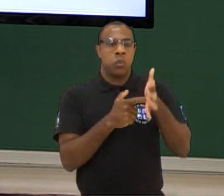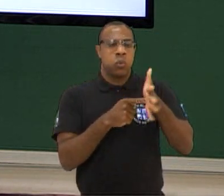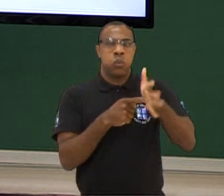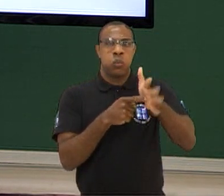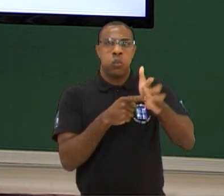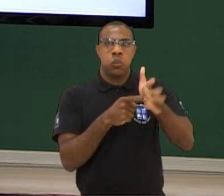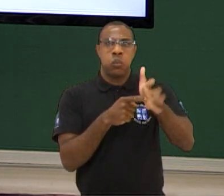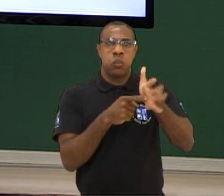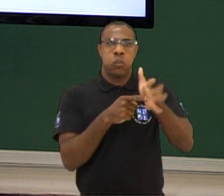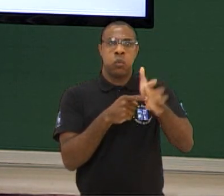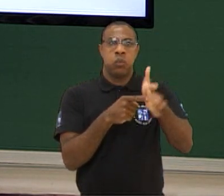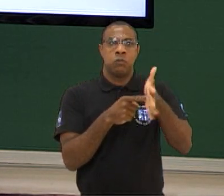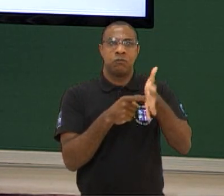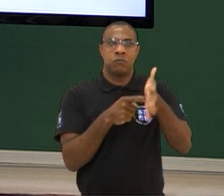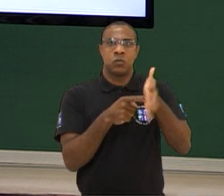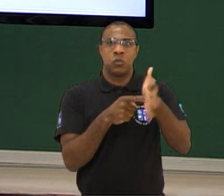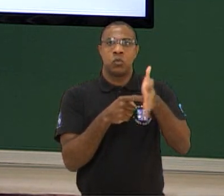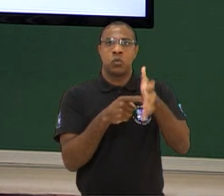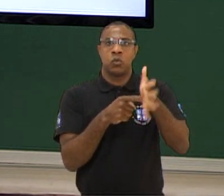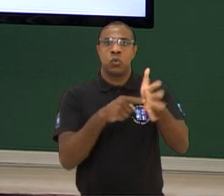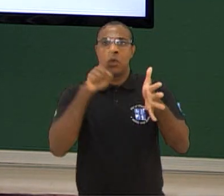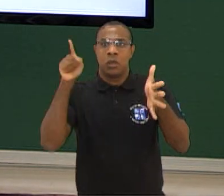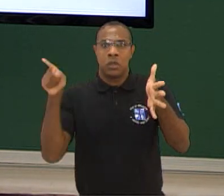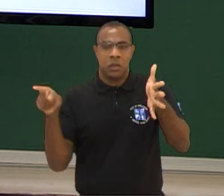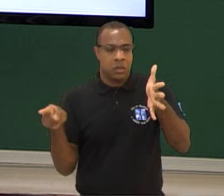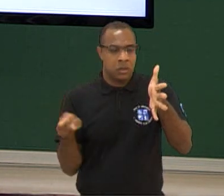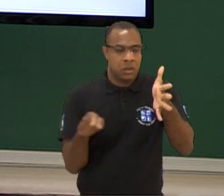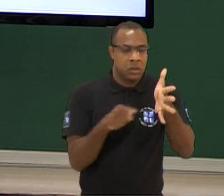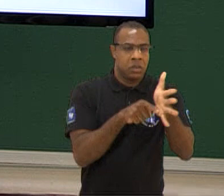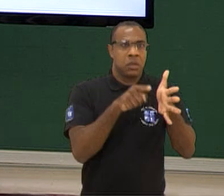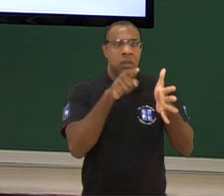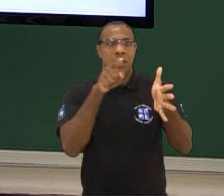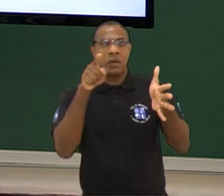ricochetear. Então, na realidade,